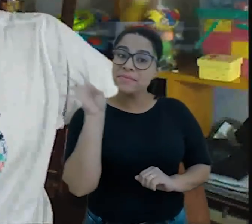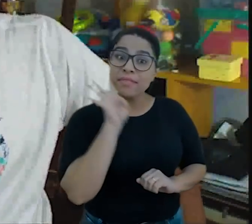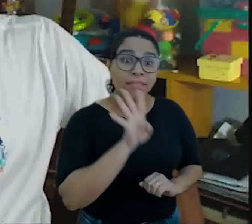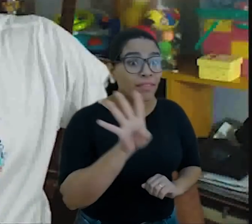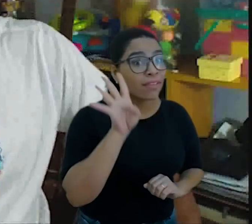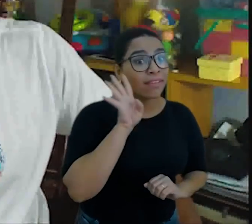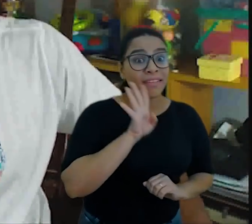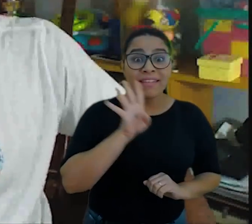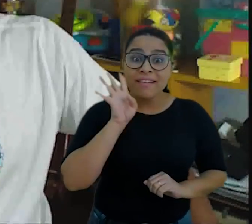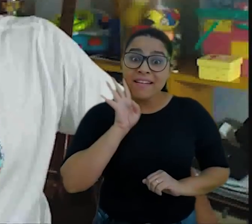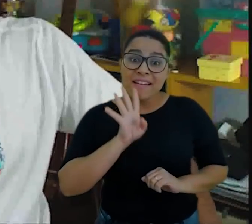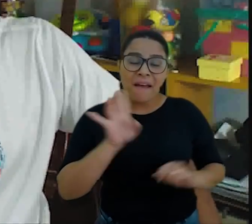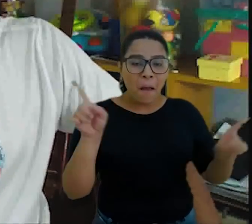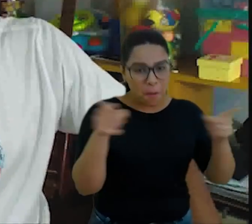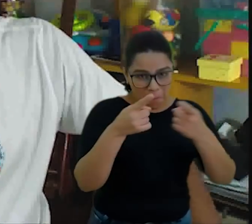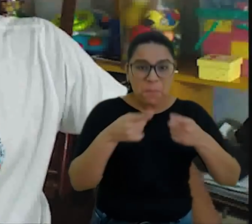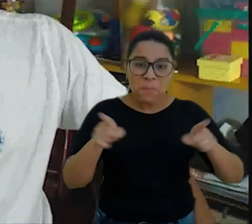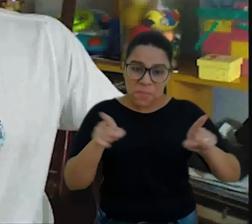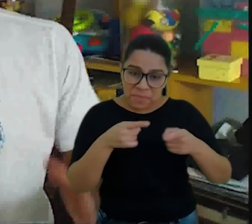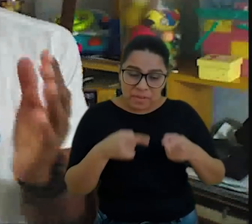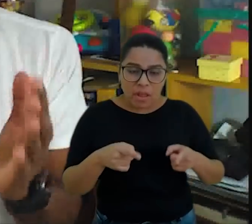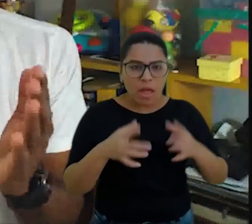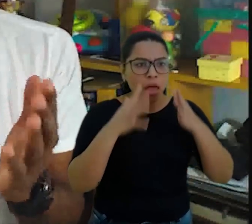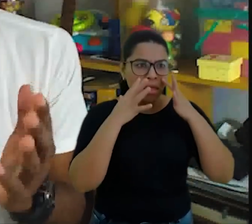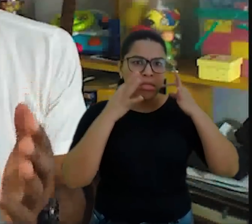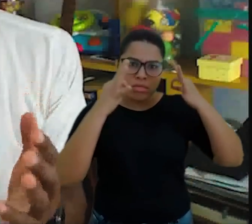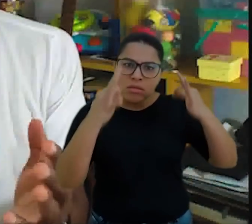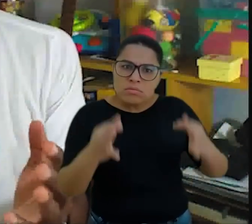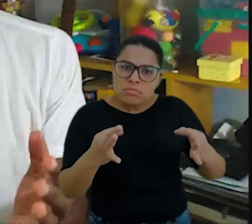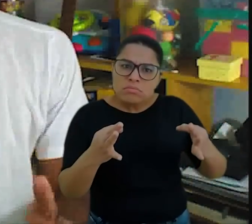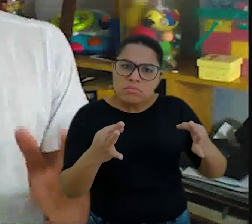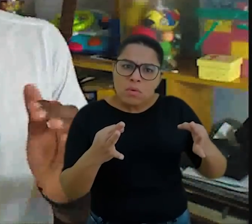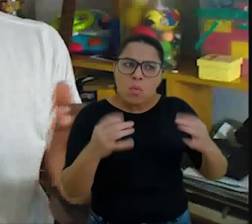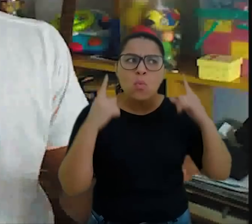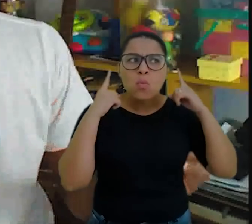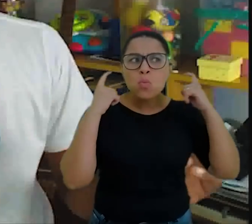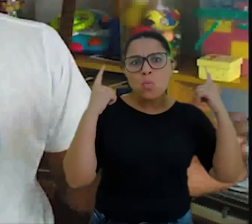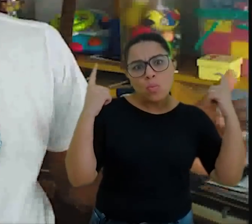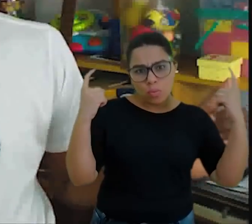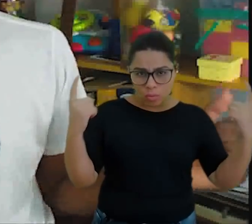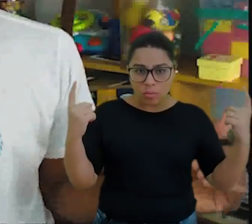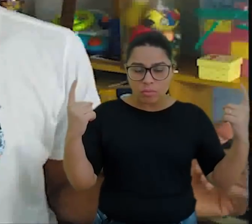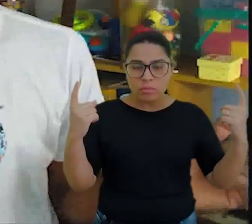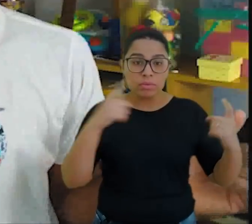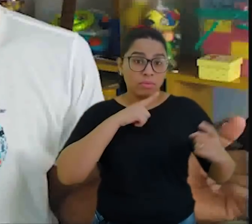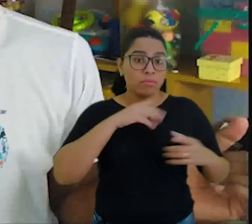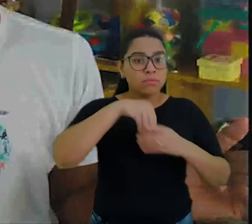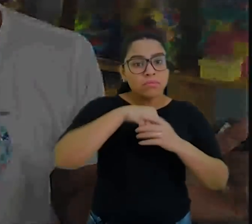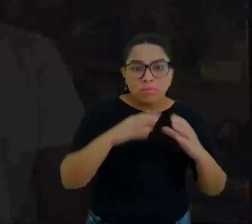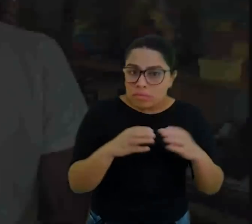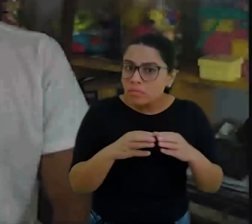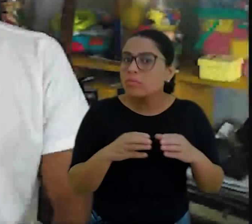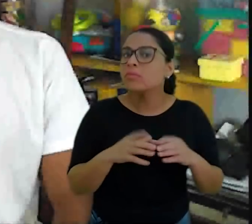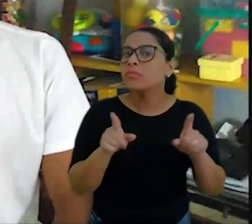Que versão legal dessa música! Vocês prestaram atenção nos sons que essa banda faz?